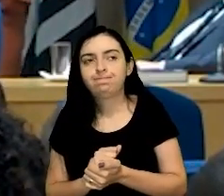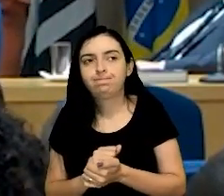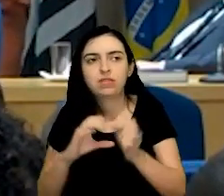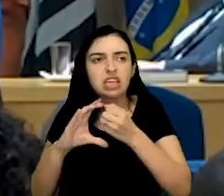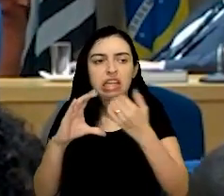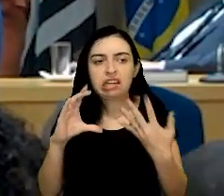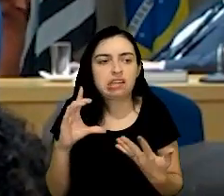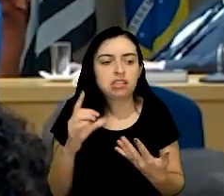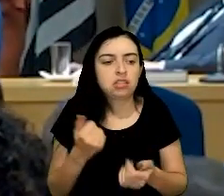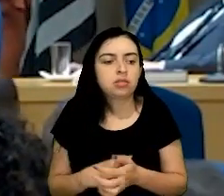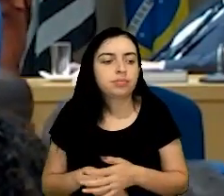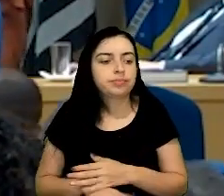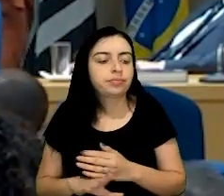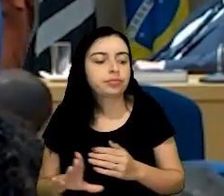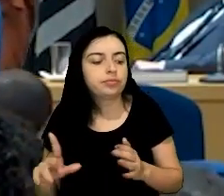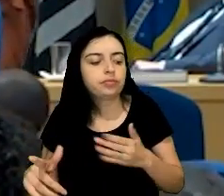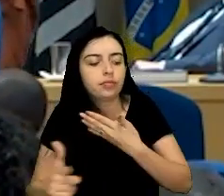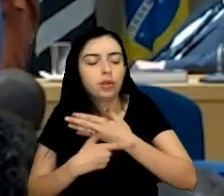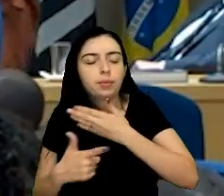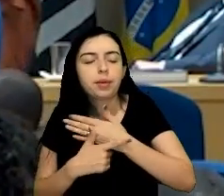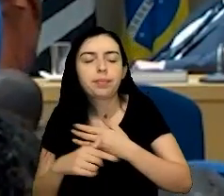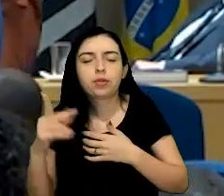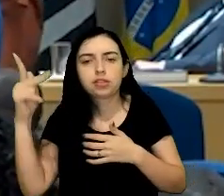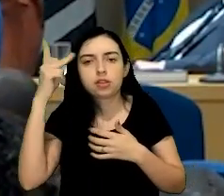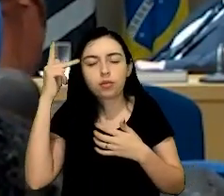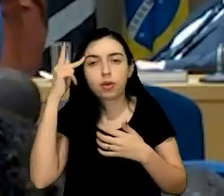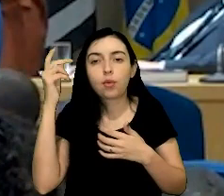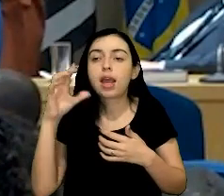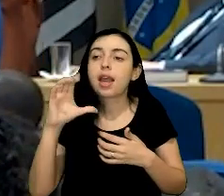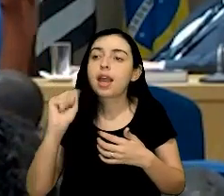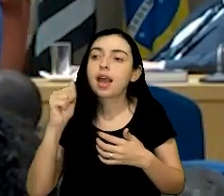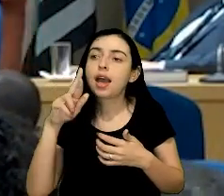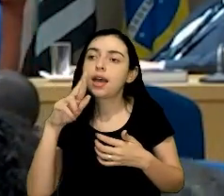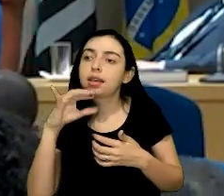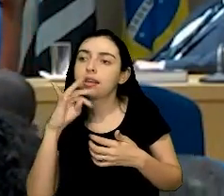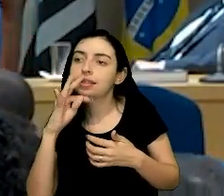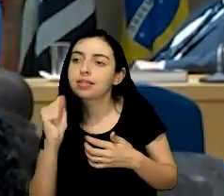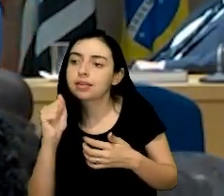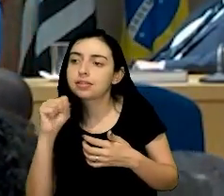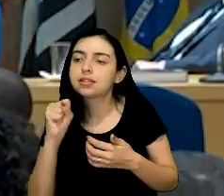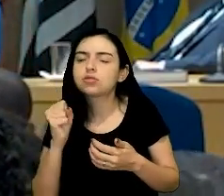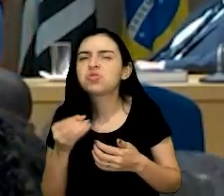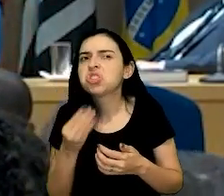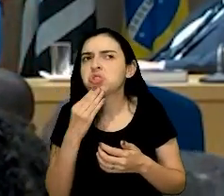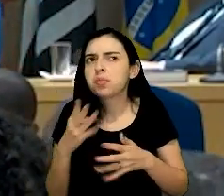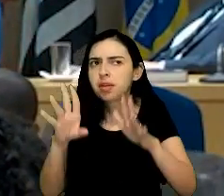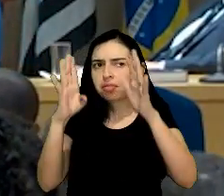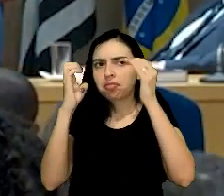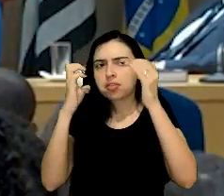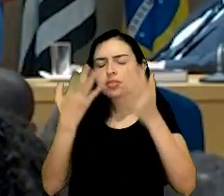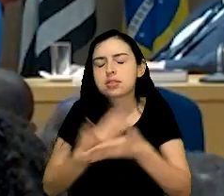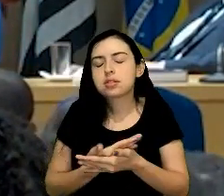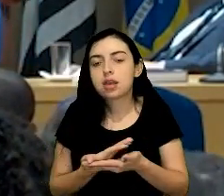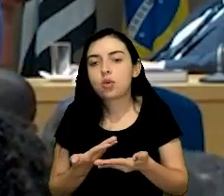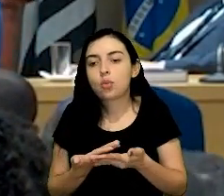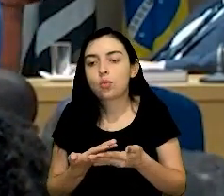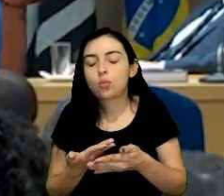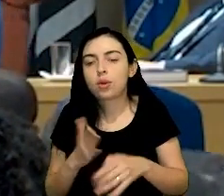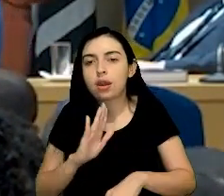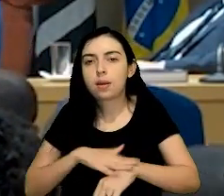São Paulo. No caso da Caritas, gostaria de chamar a atenção, né, ainda mais, né, nessa